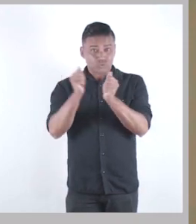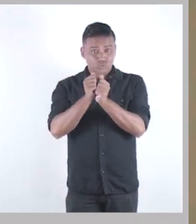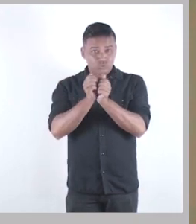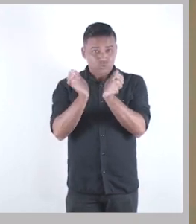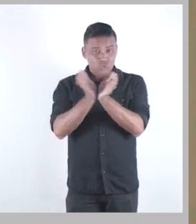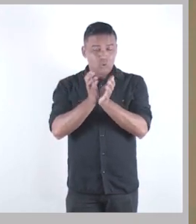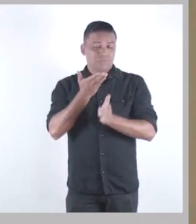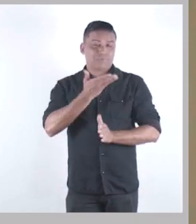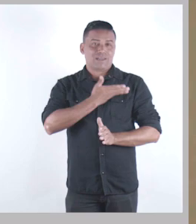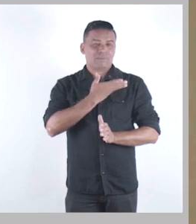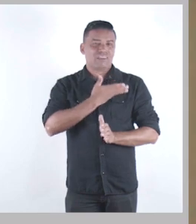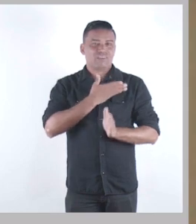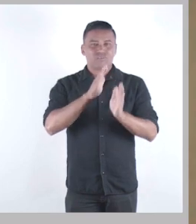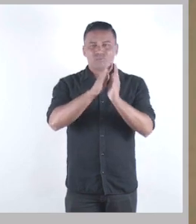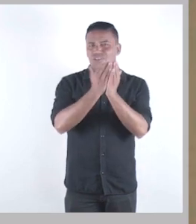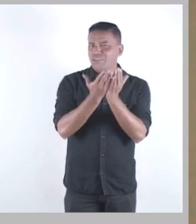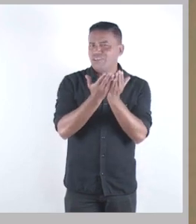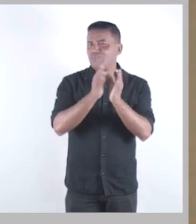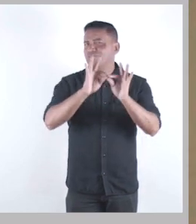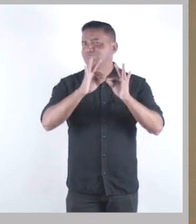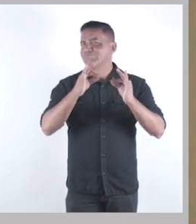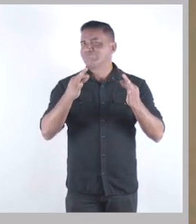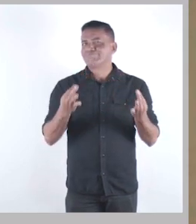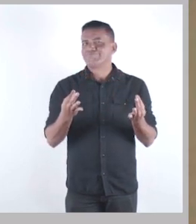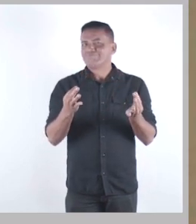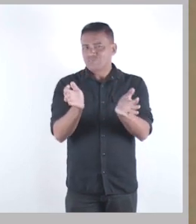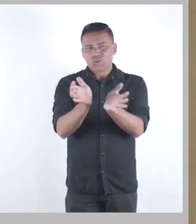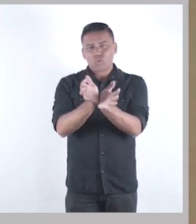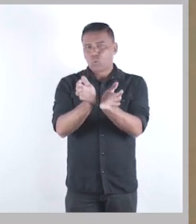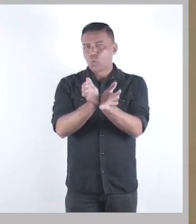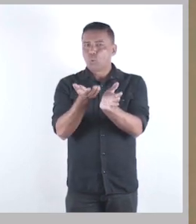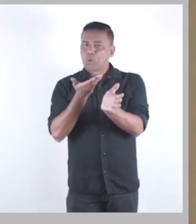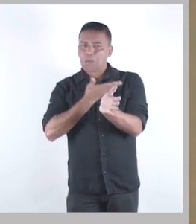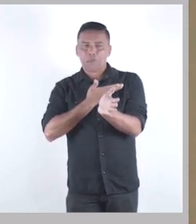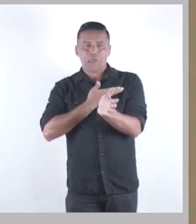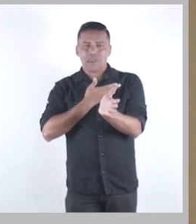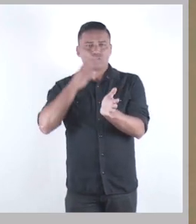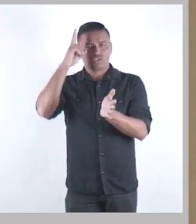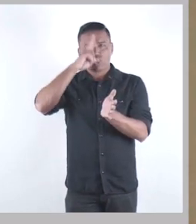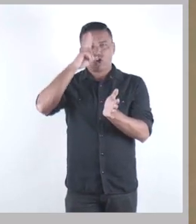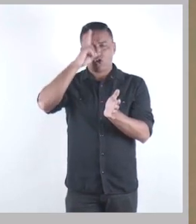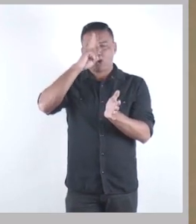é um livrinho simples que conta a história desse adolescente,